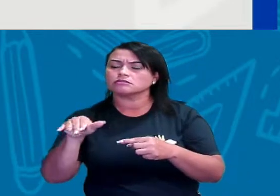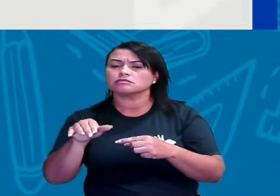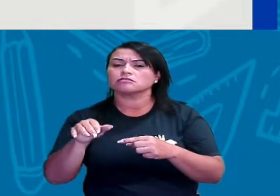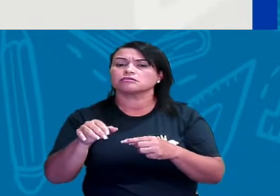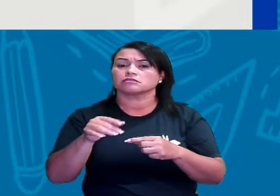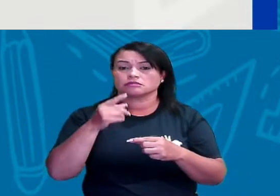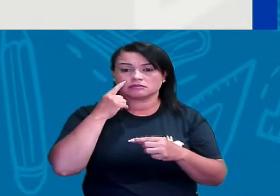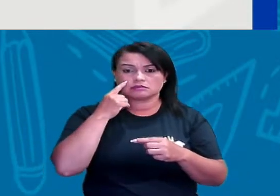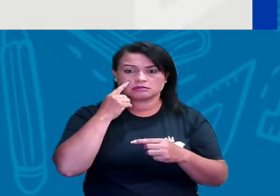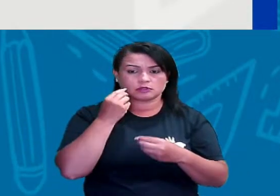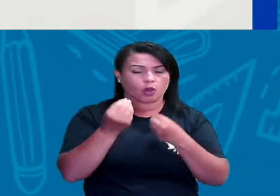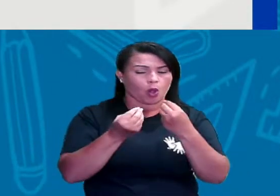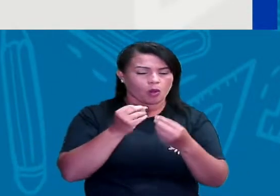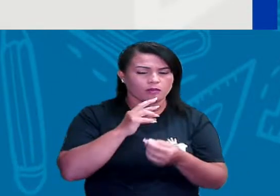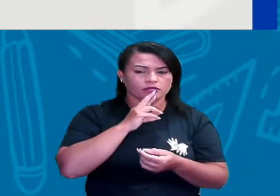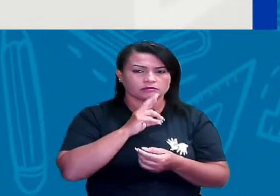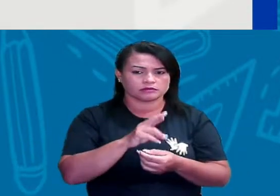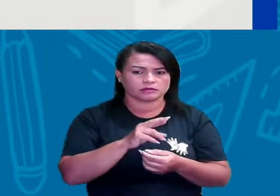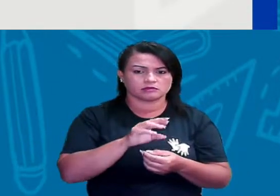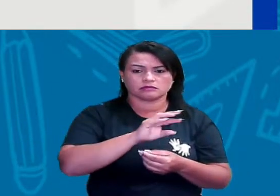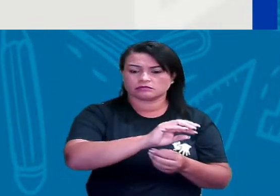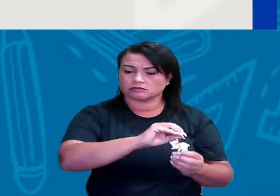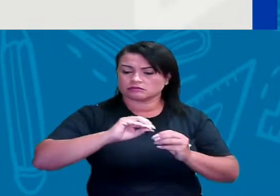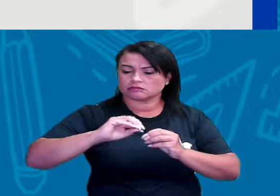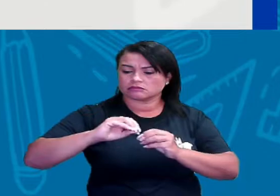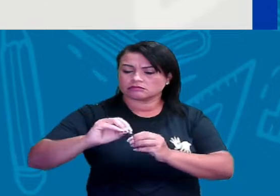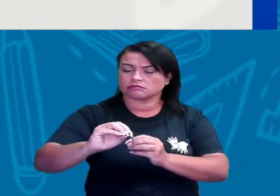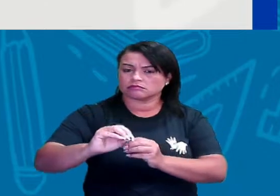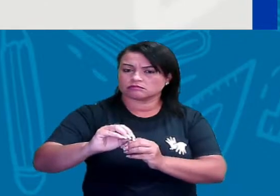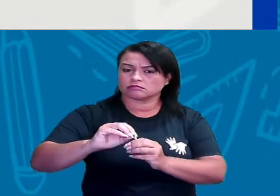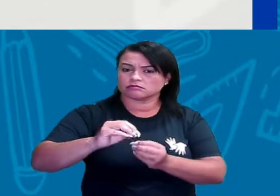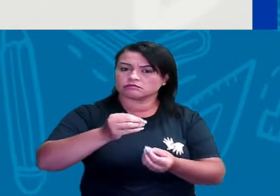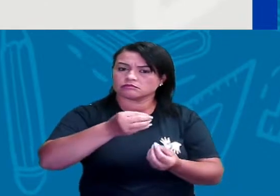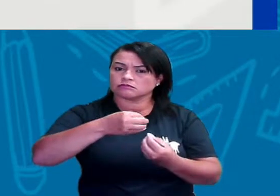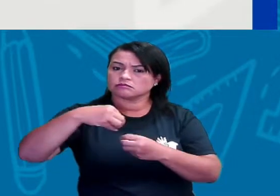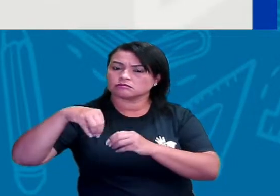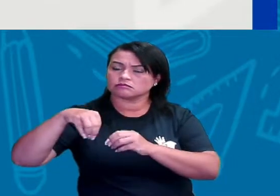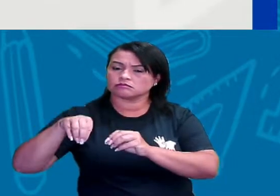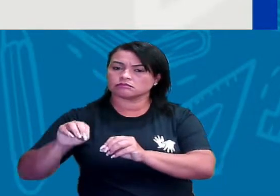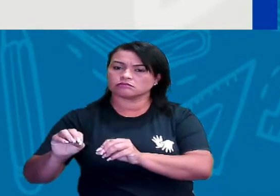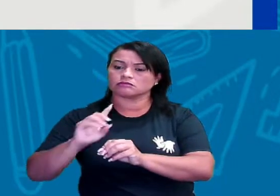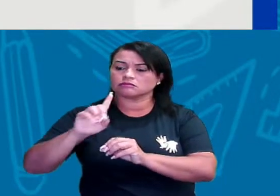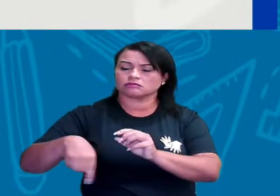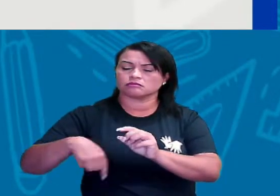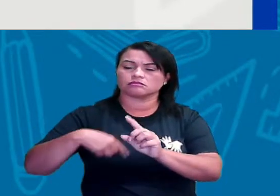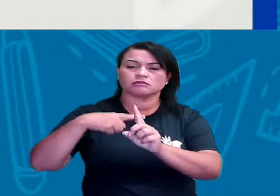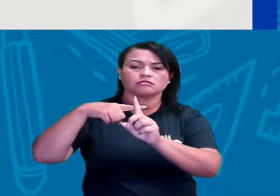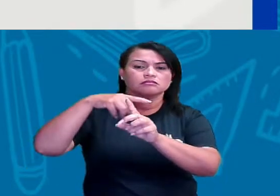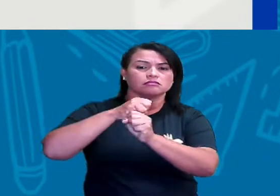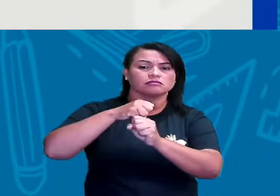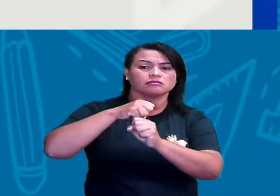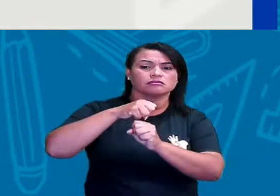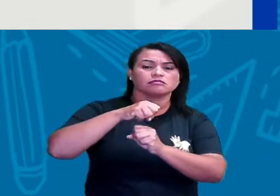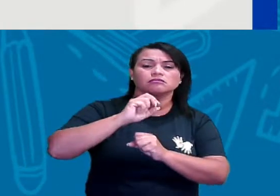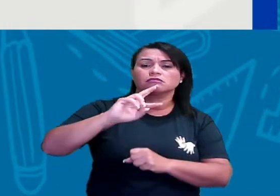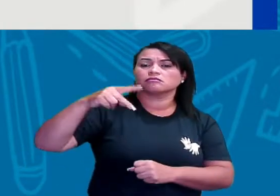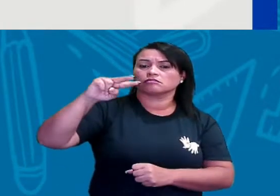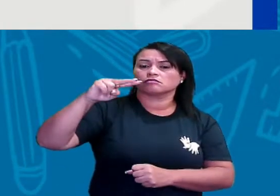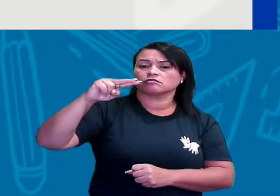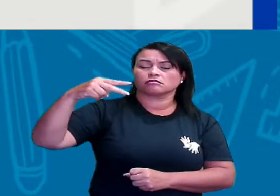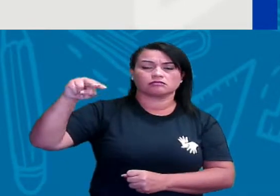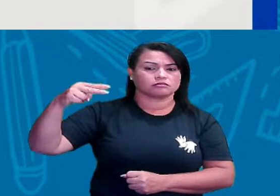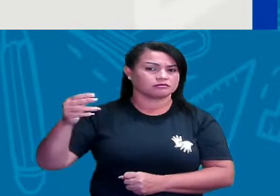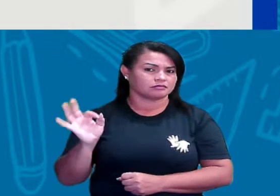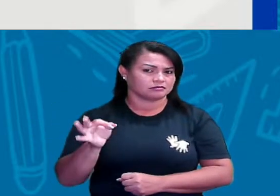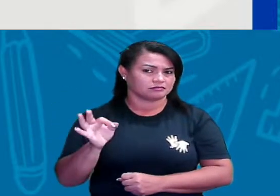ou seja, repetir a base e somar os expoentes, tá? Então, na potenciação não é diferente, nós